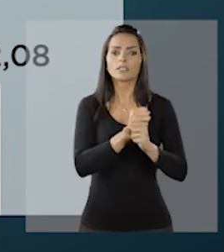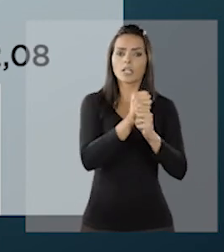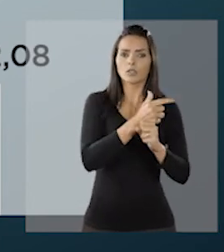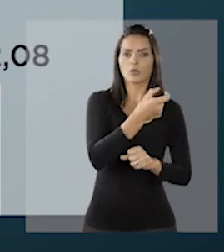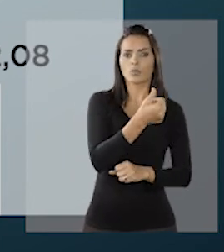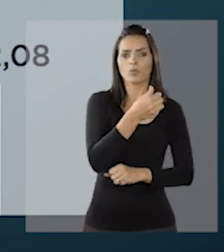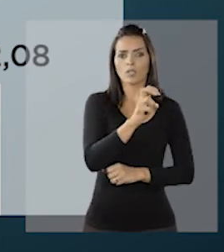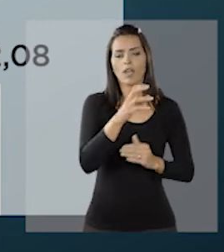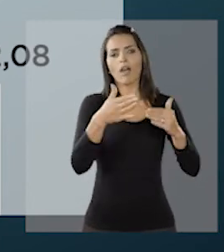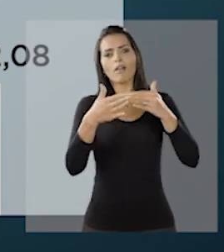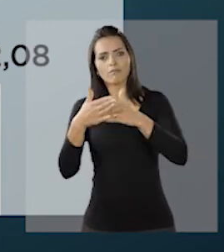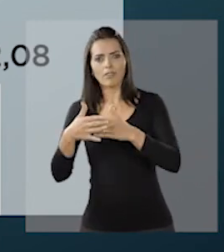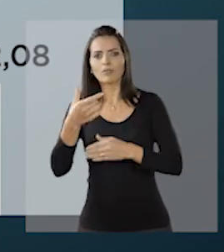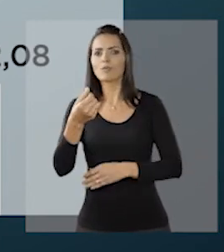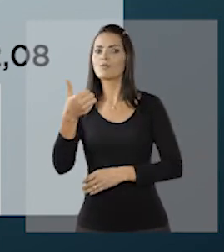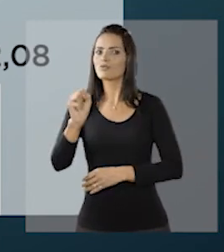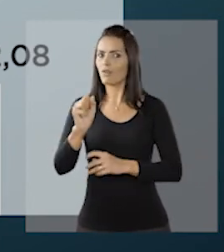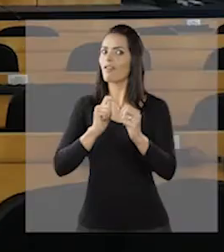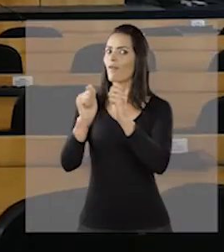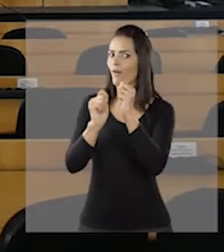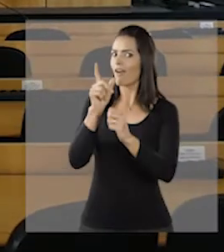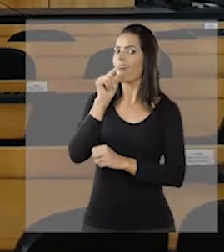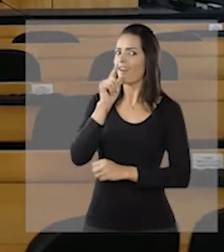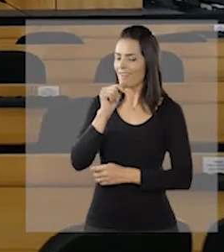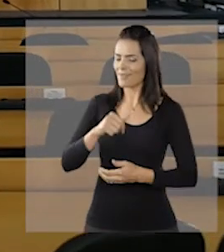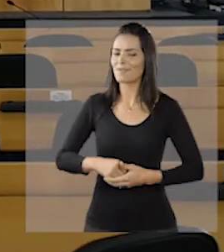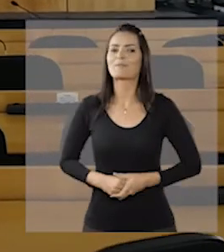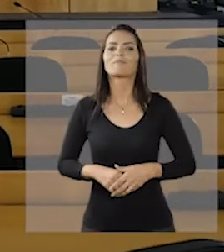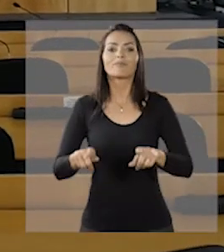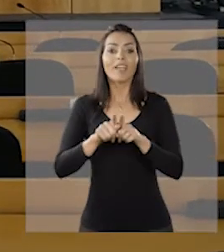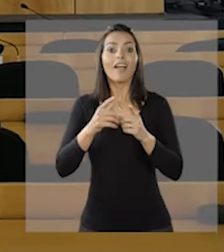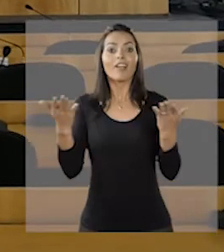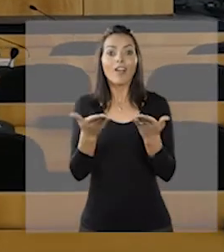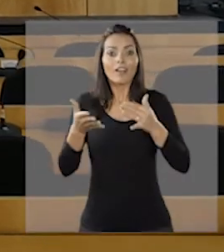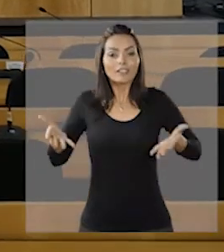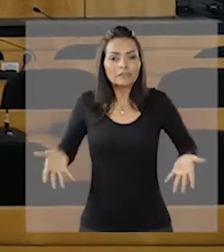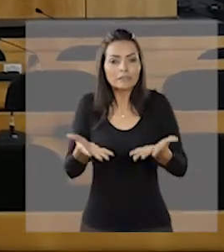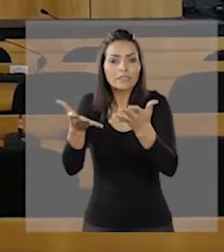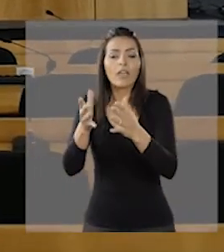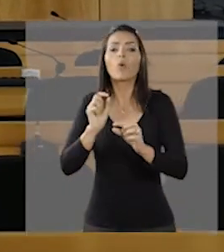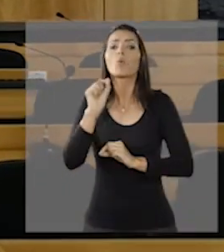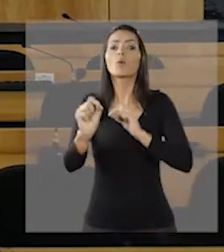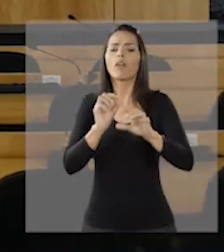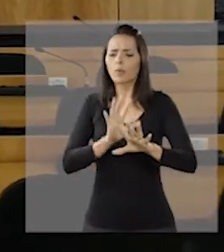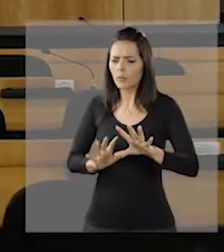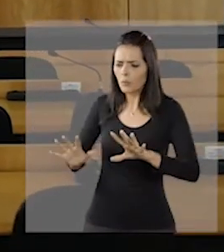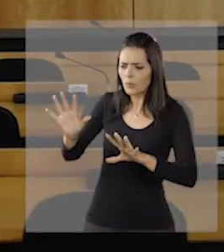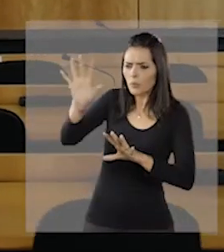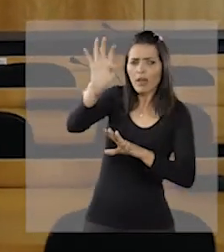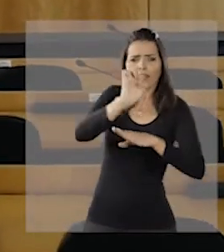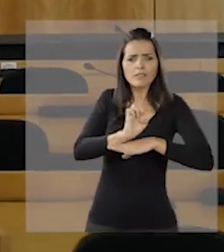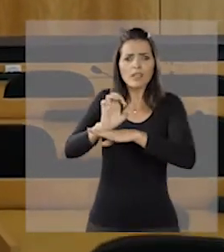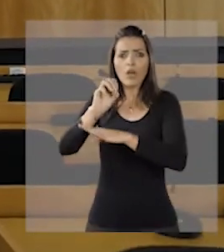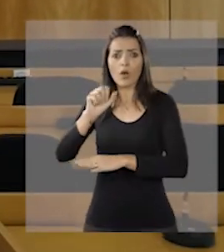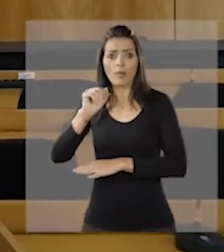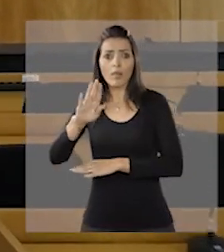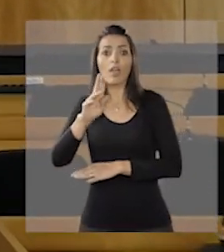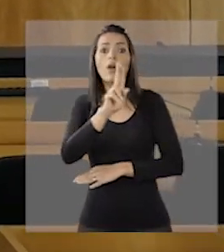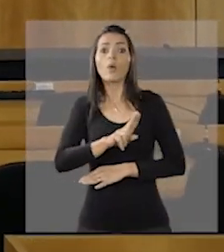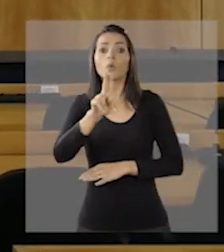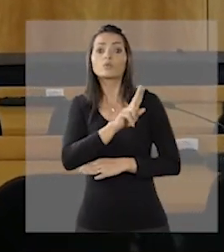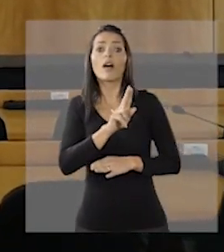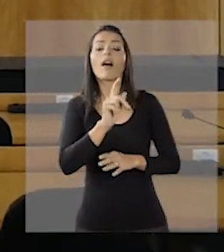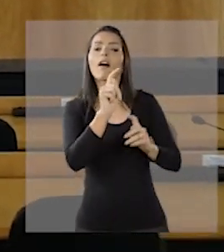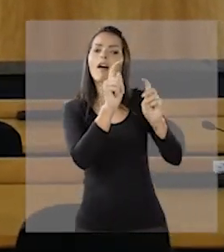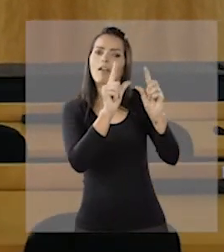de 2015 e 2018. Agora, a ideia é incentivar todo o sistema OAB a aplicar a redução de gastos